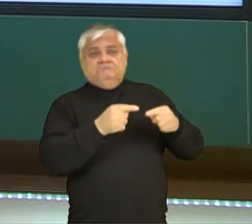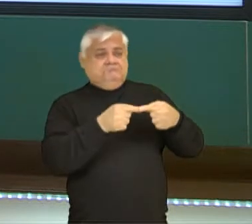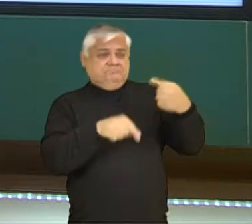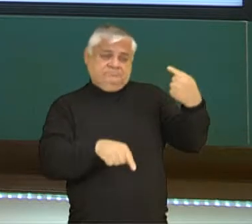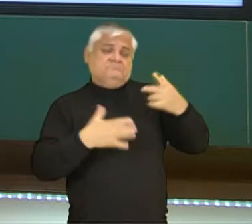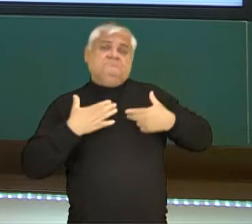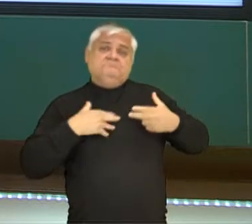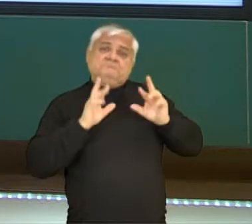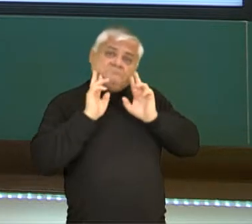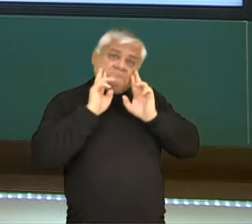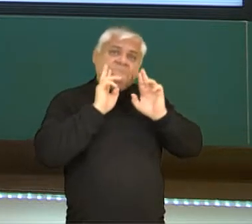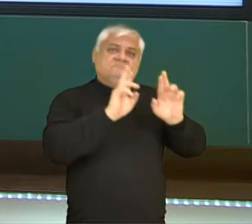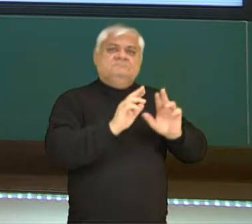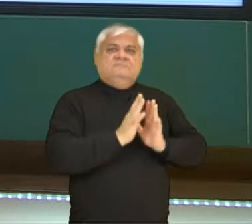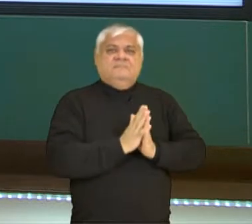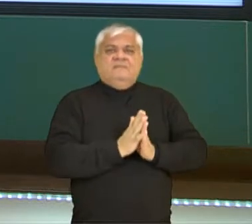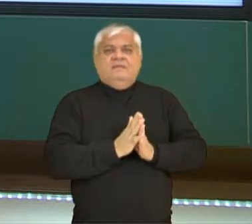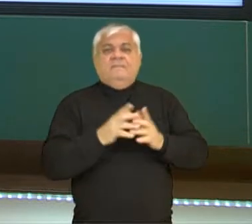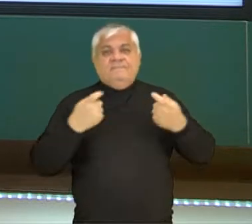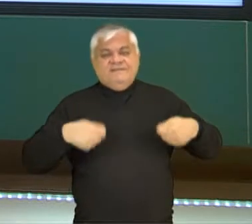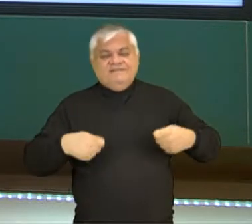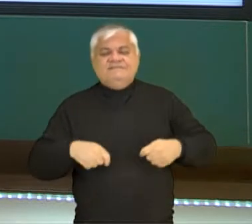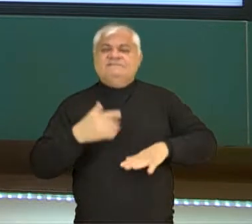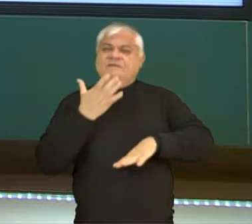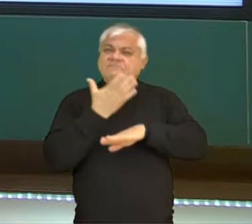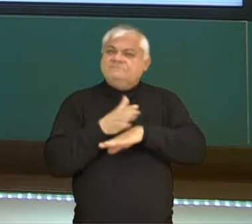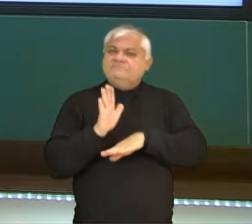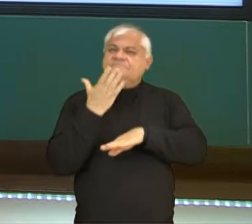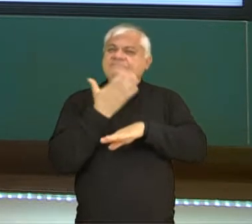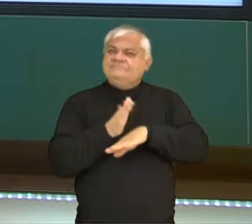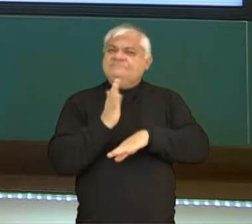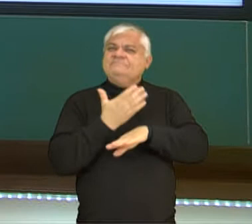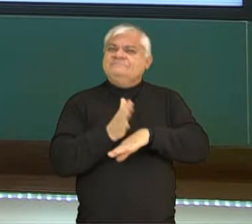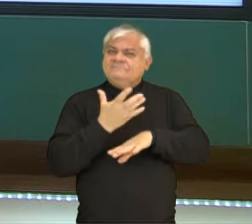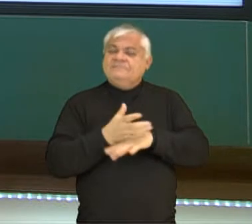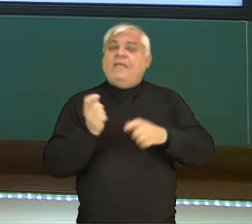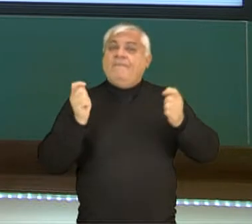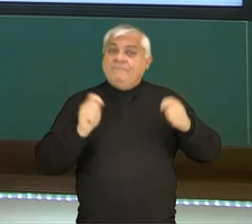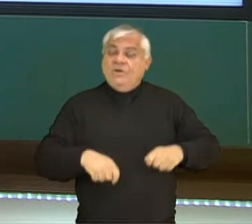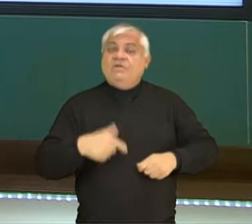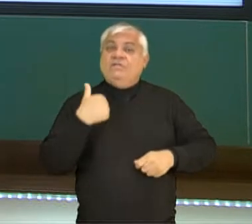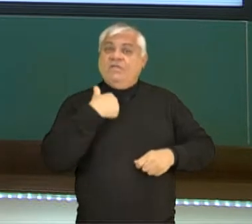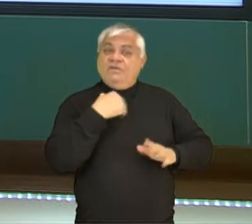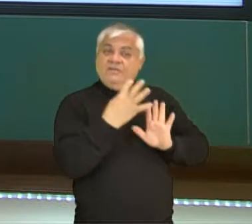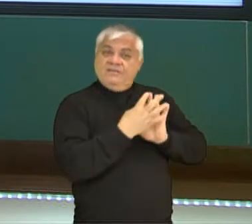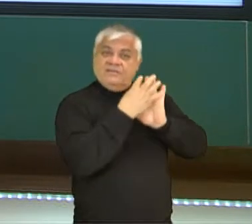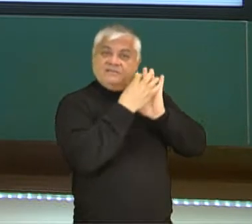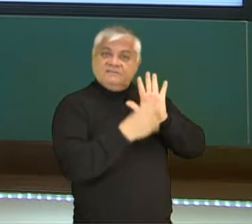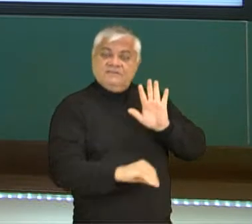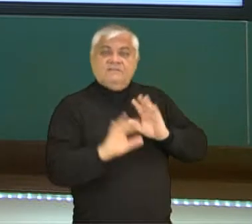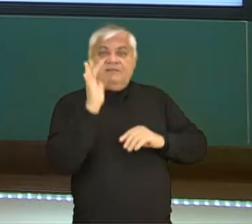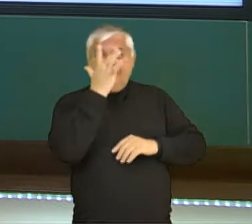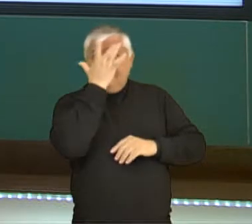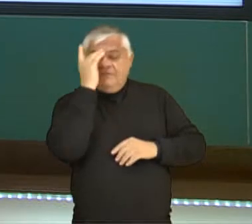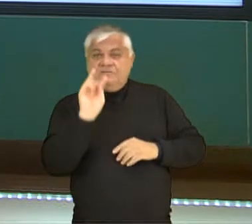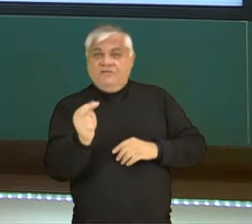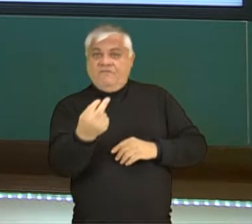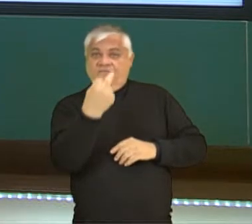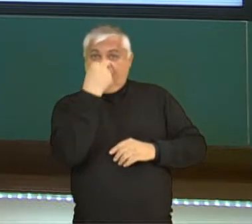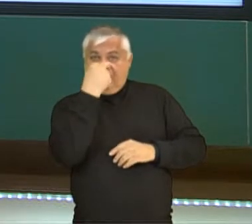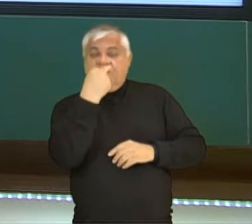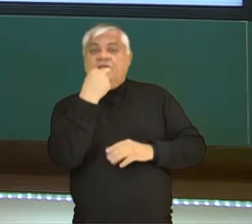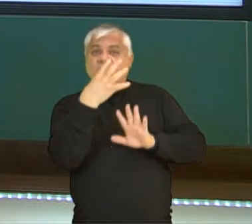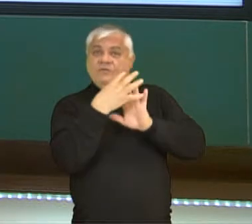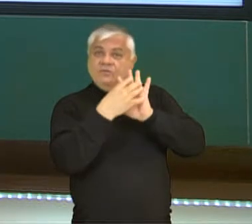né, mais vezes ao dia. Então a gente pode praticar esses comportamentos, né, a gente pode ser exemplo para que as pessoas se espelhem